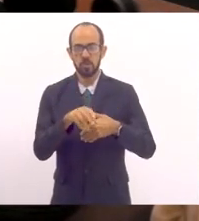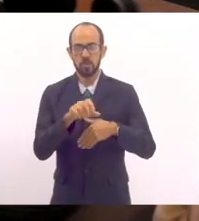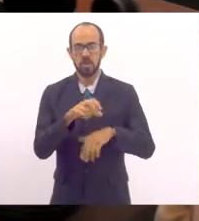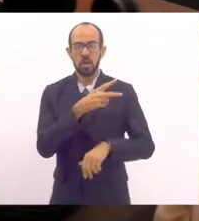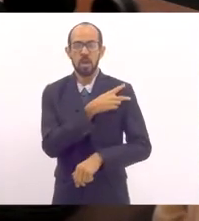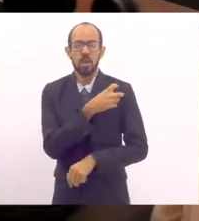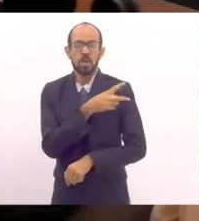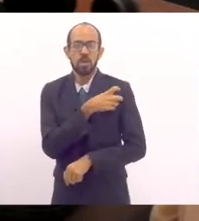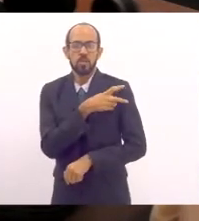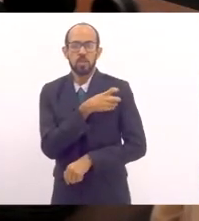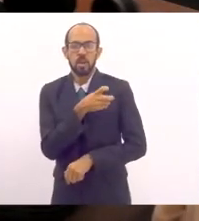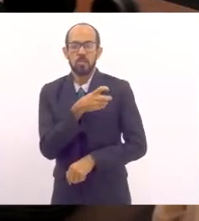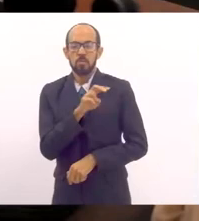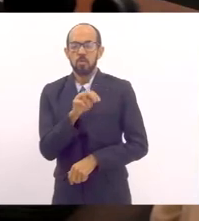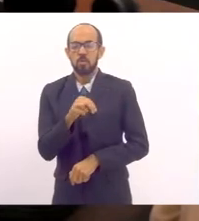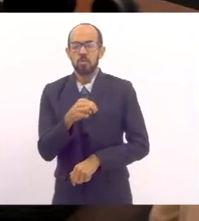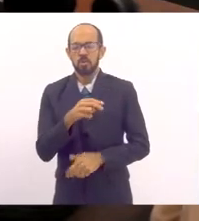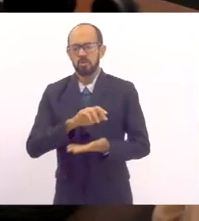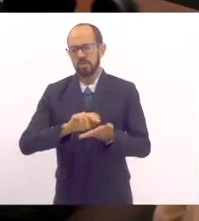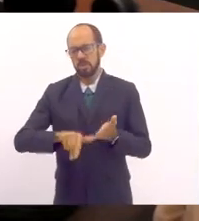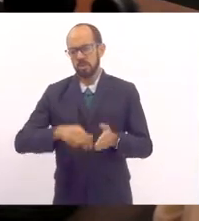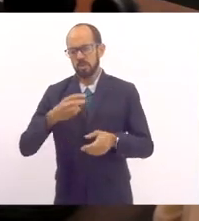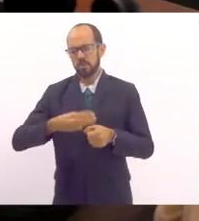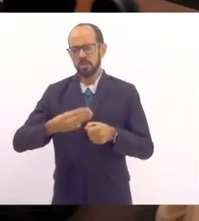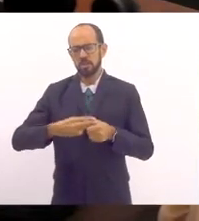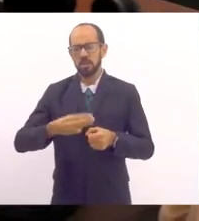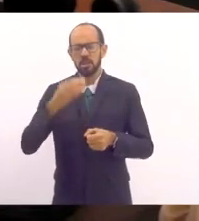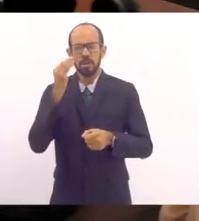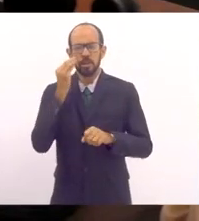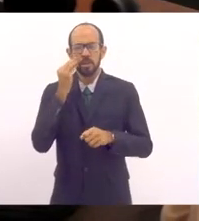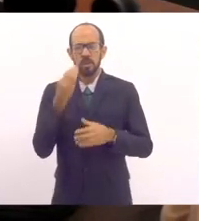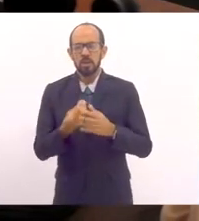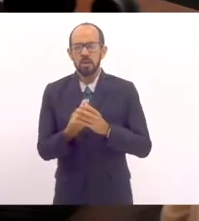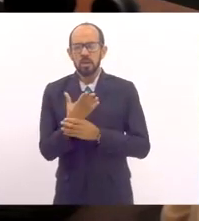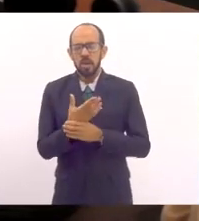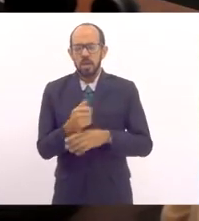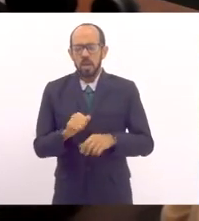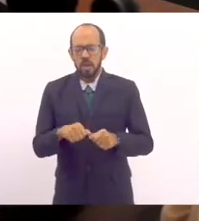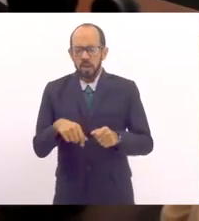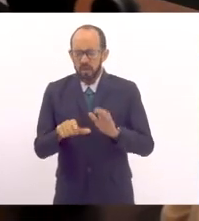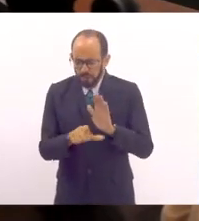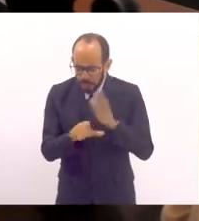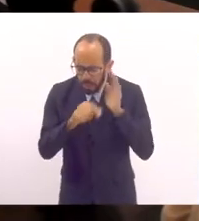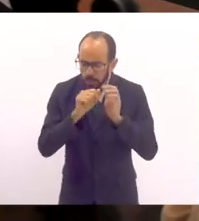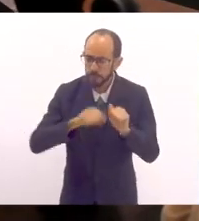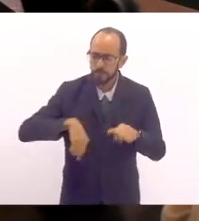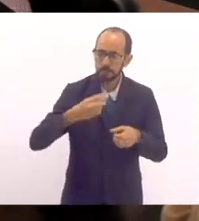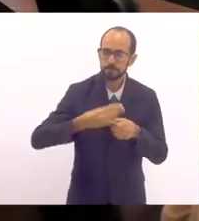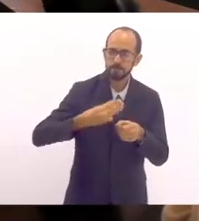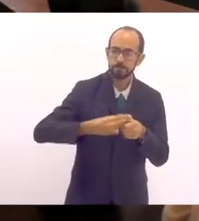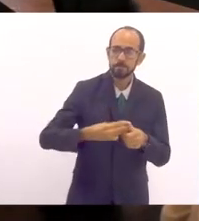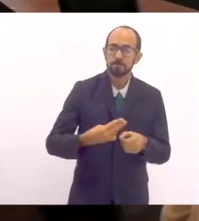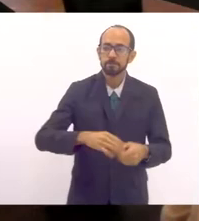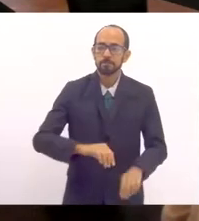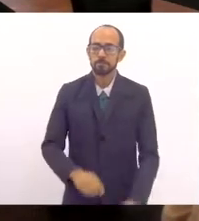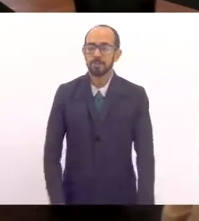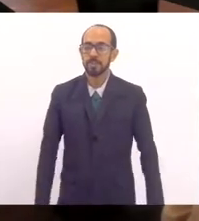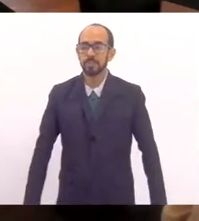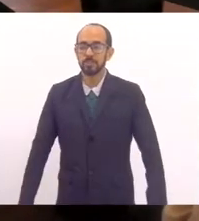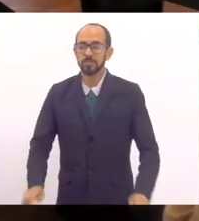tentou criar, vários municípios tentaram criar algo municipal. Não, para entrar aqui tem que estar com...